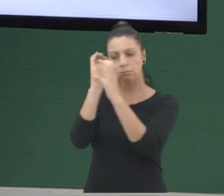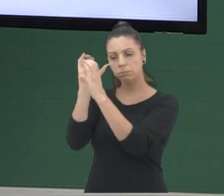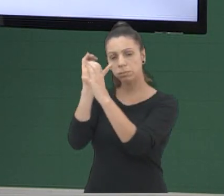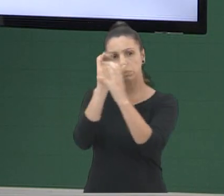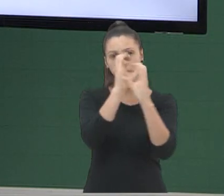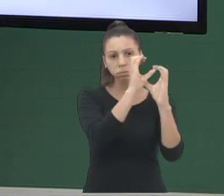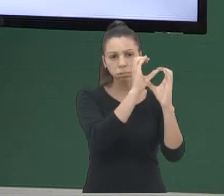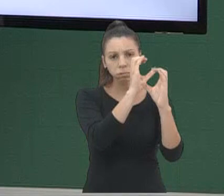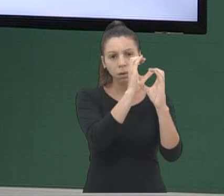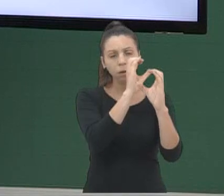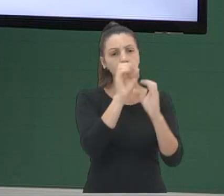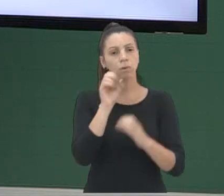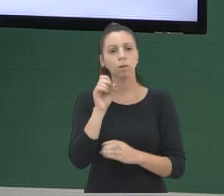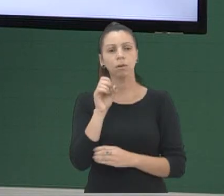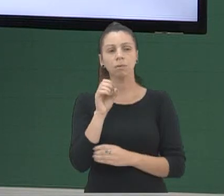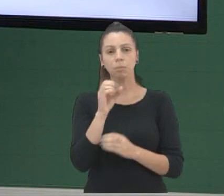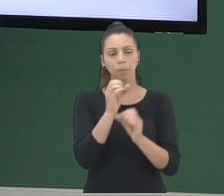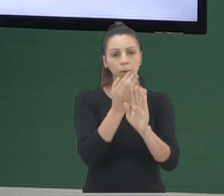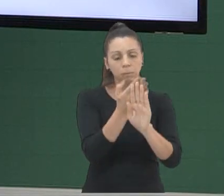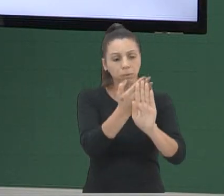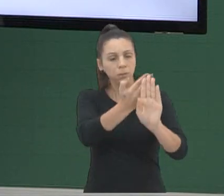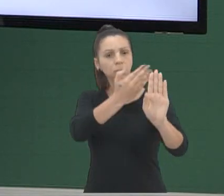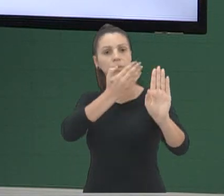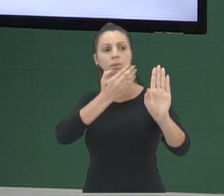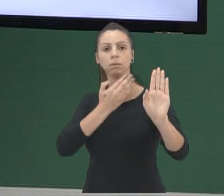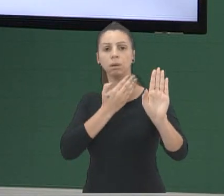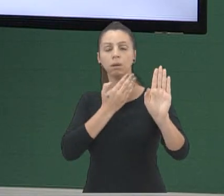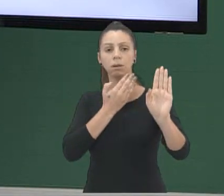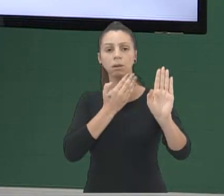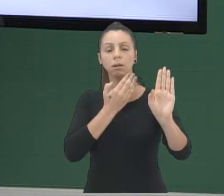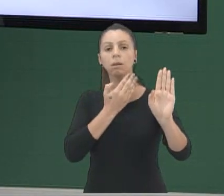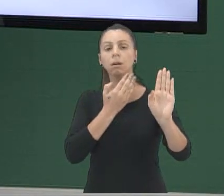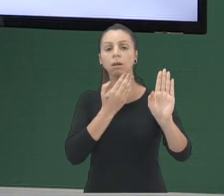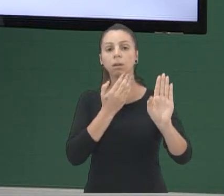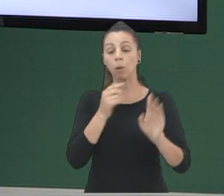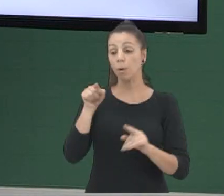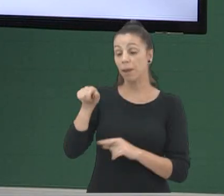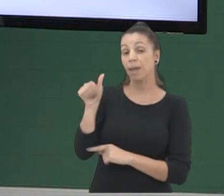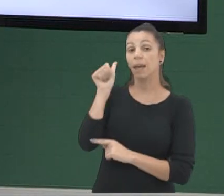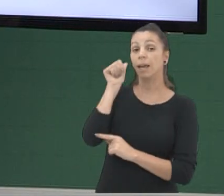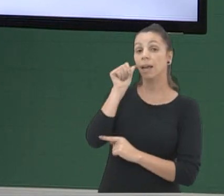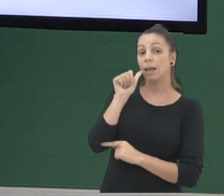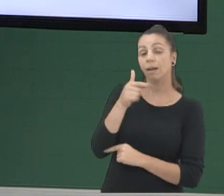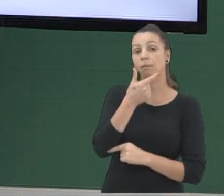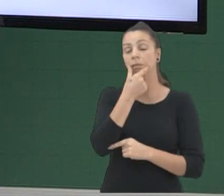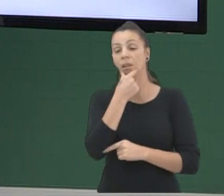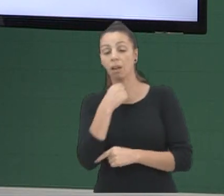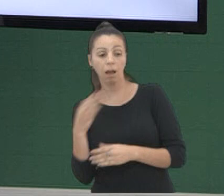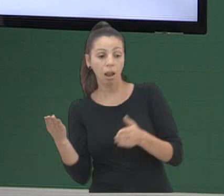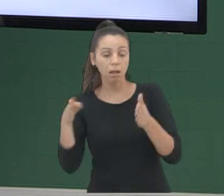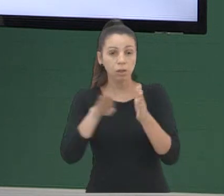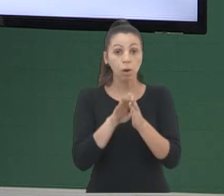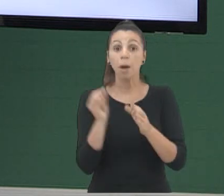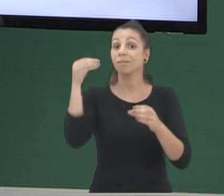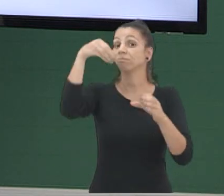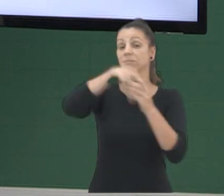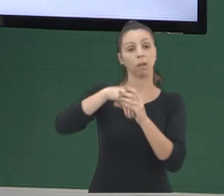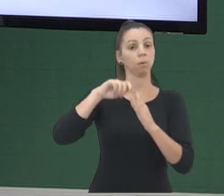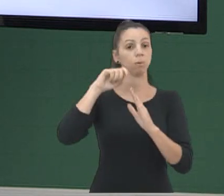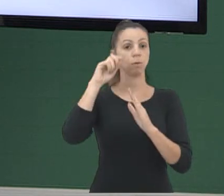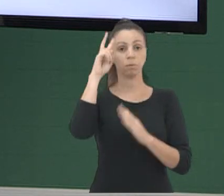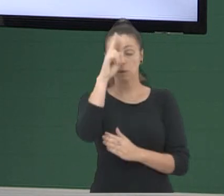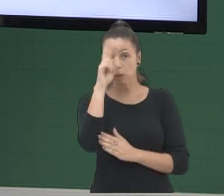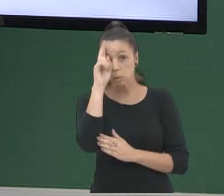terceira pessoa, então por isso esse distanciamento. Ele, ela chegou e falou, veja, ele não se inclui.